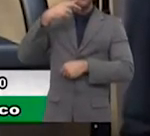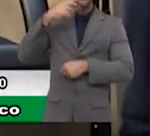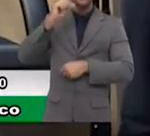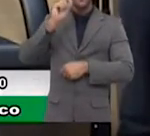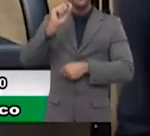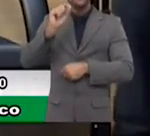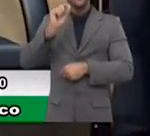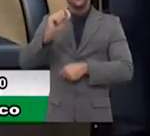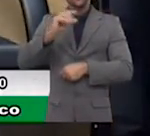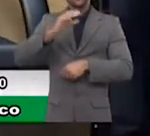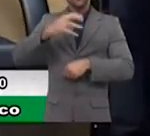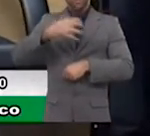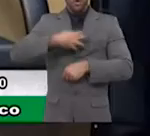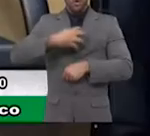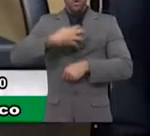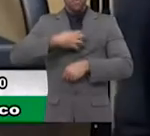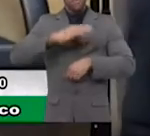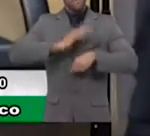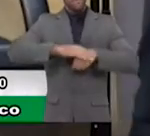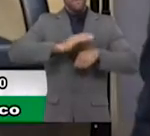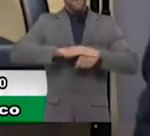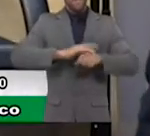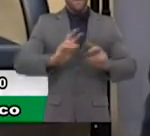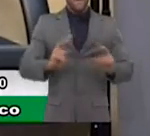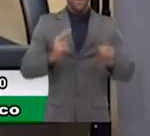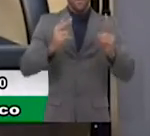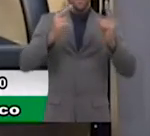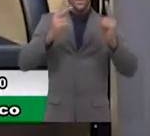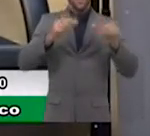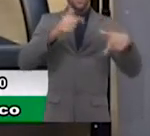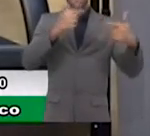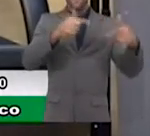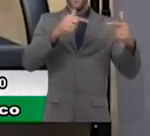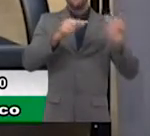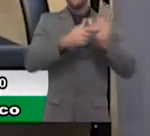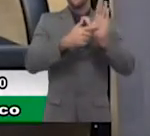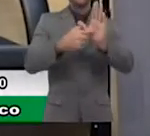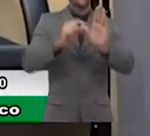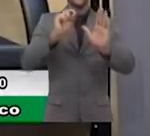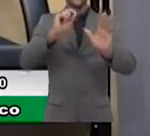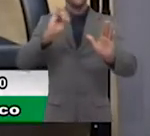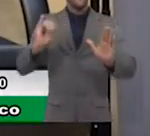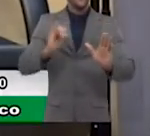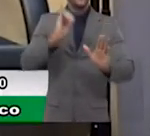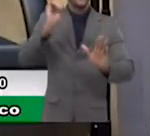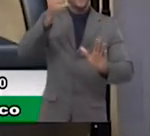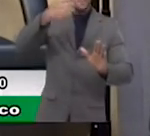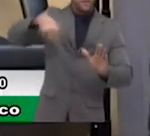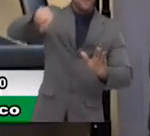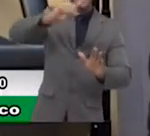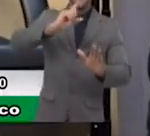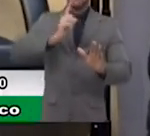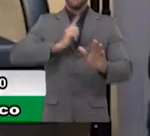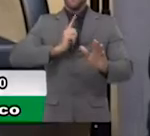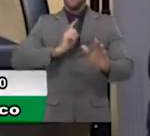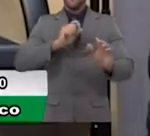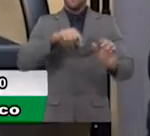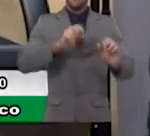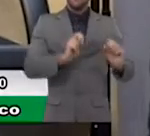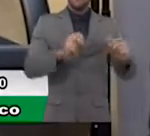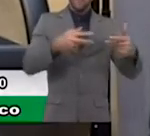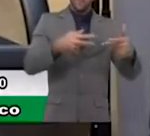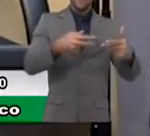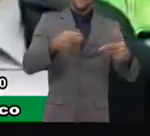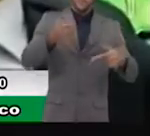fizemos aqui na valorização do trabalho de vocês é para mostrar para vocês a importância que vocês têm no parlamento da nossa cidade.